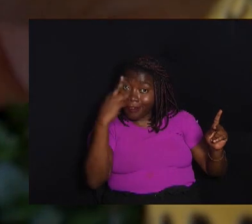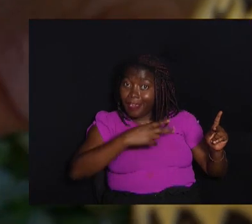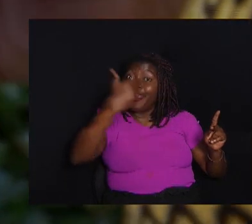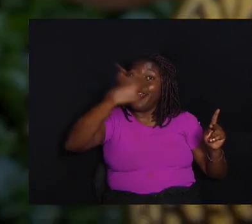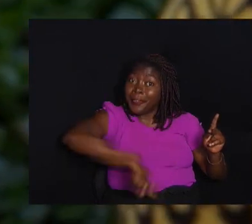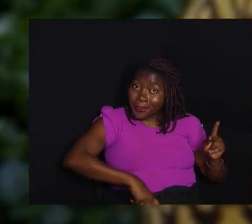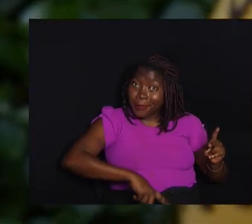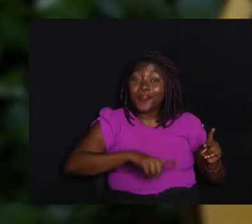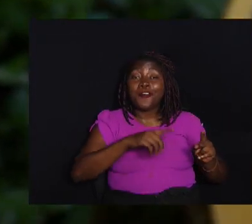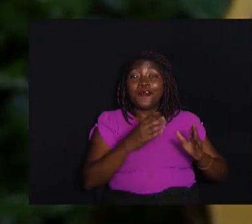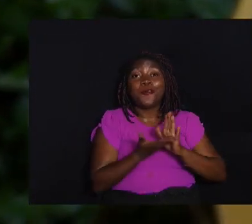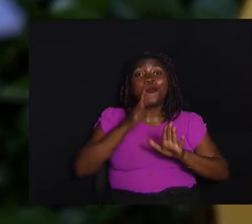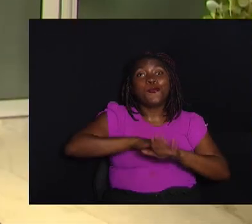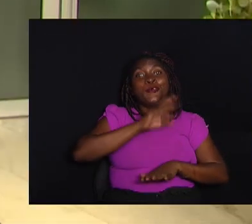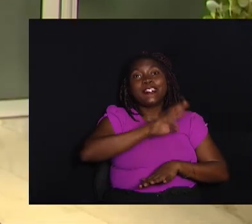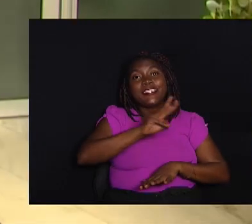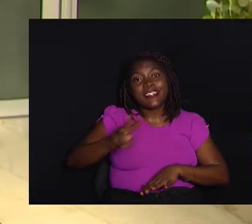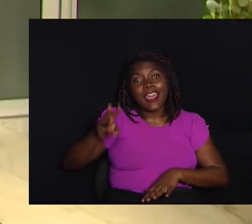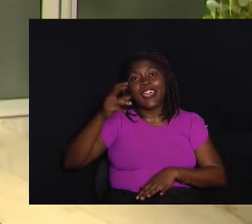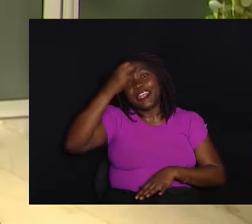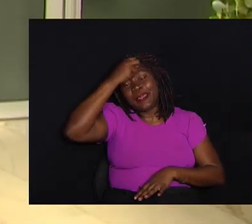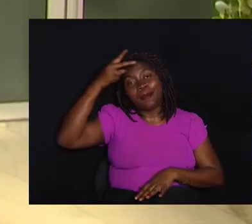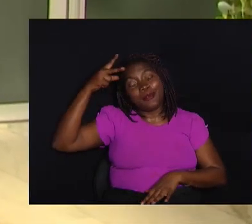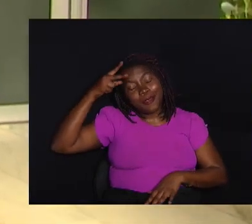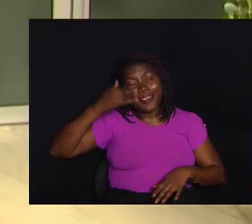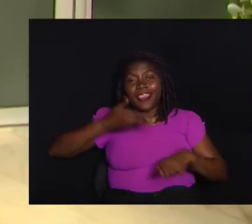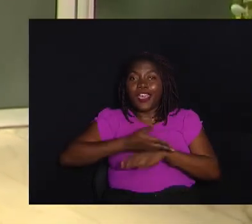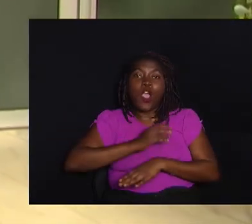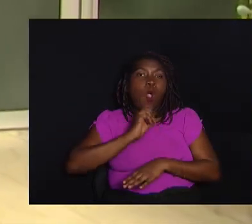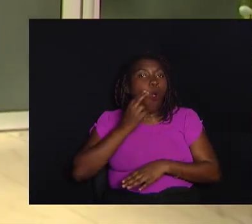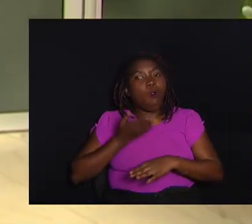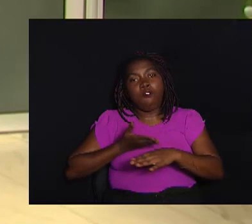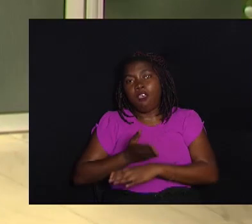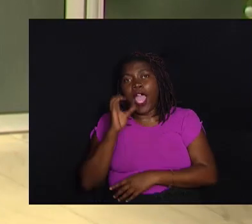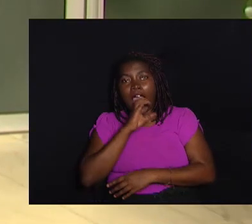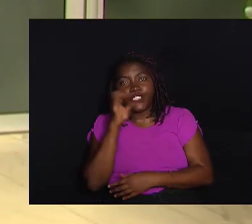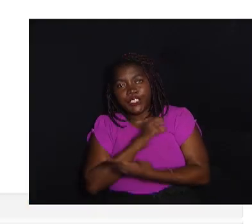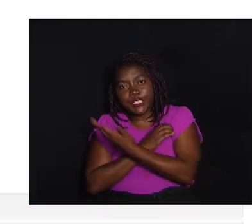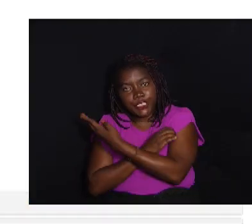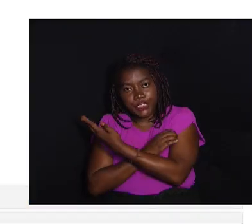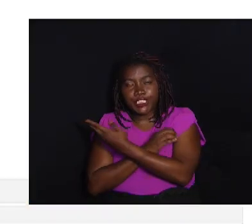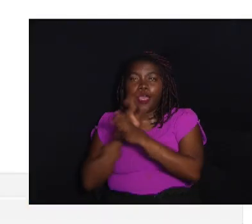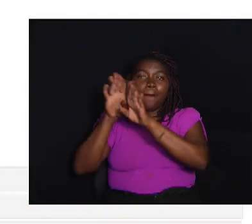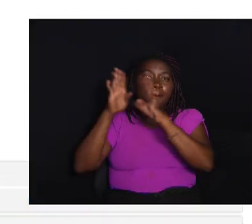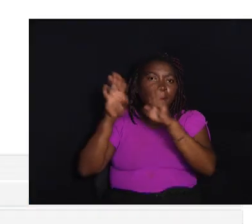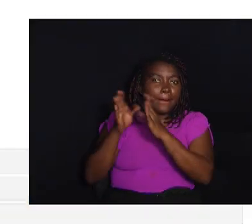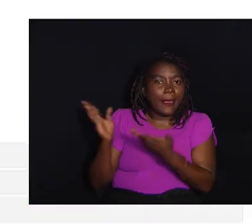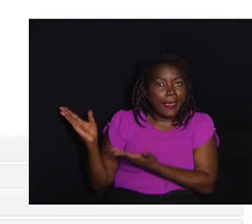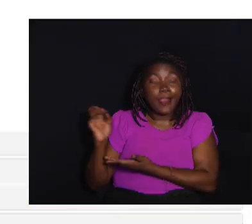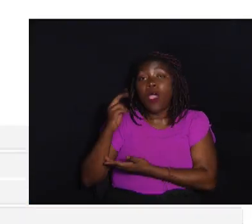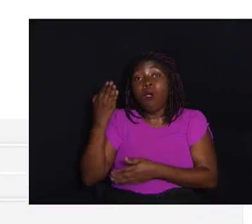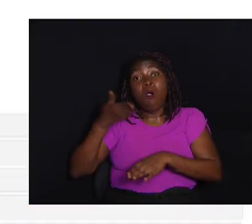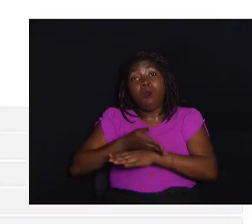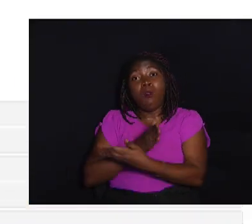da Prefeitura. Tá? Você pode entrar ou vai nos Agiliza ou no Porta Aberta, ou você faz no